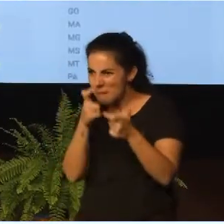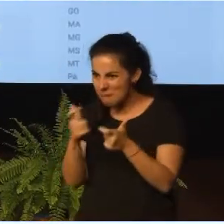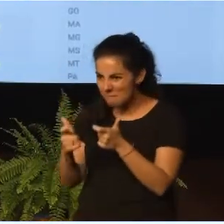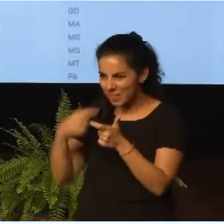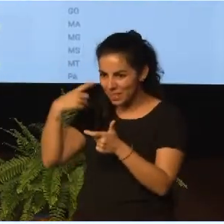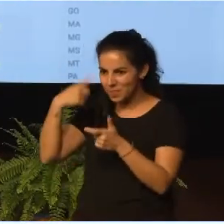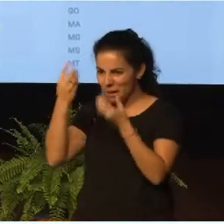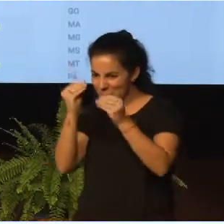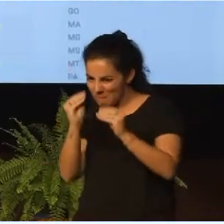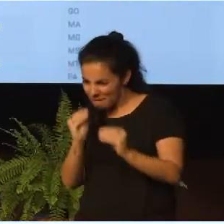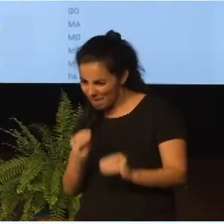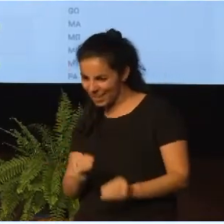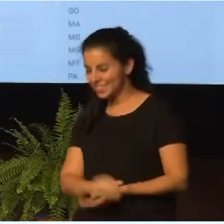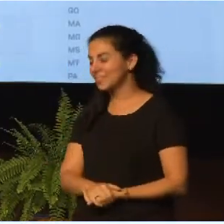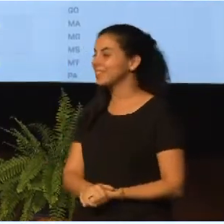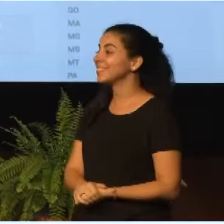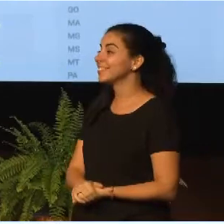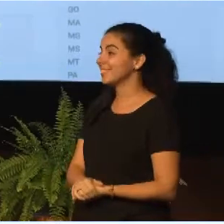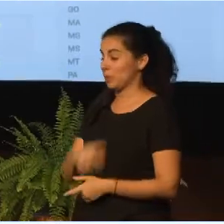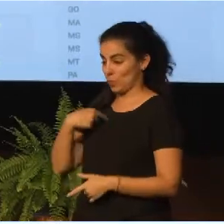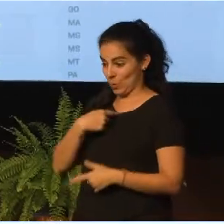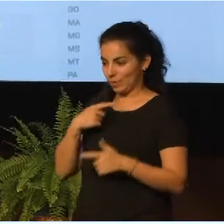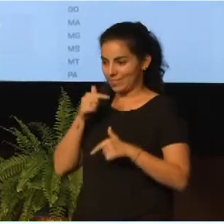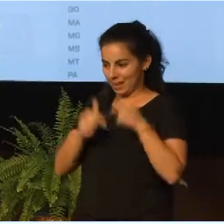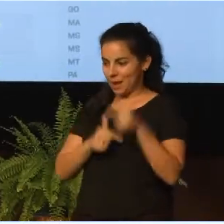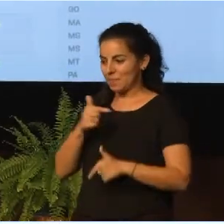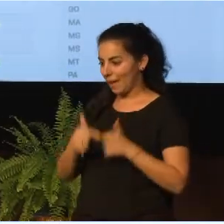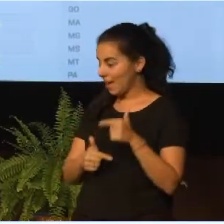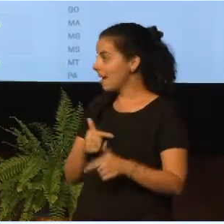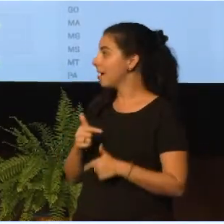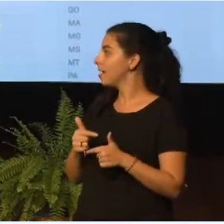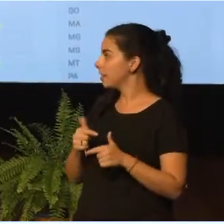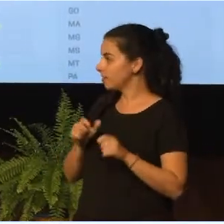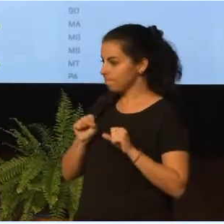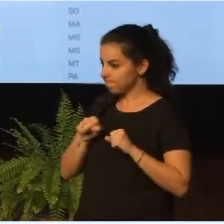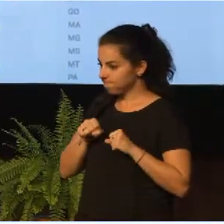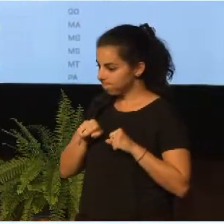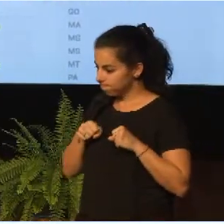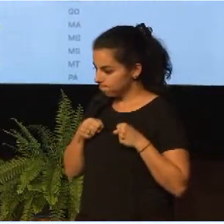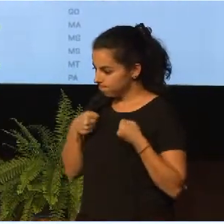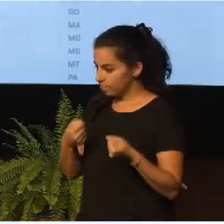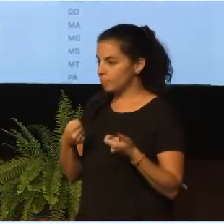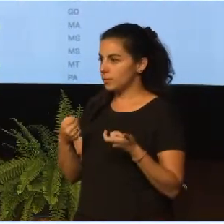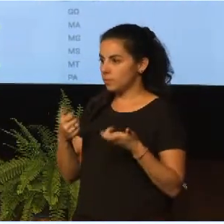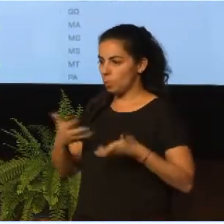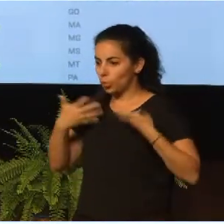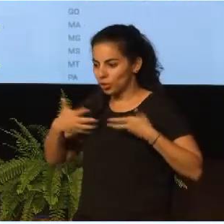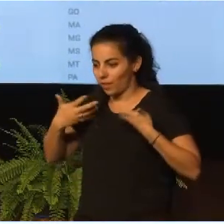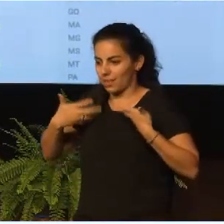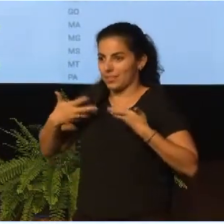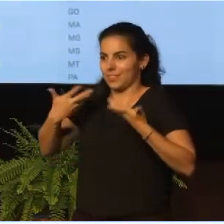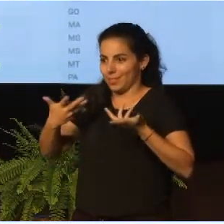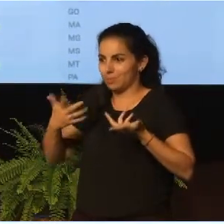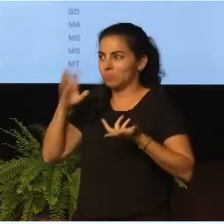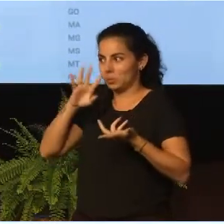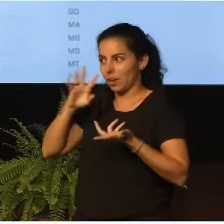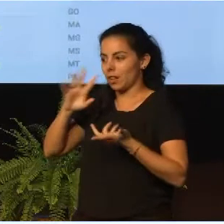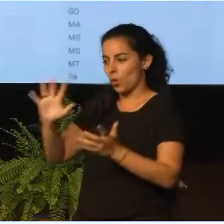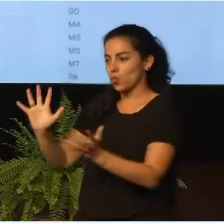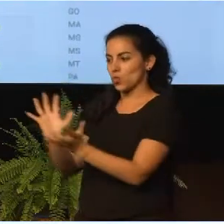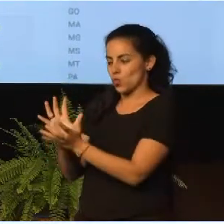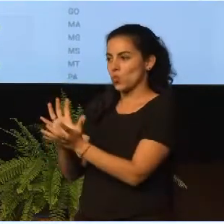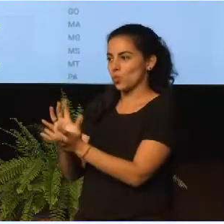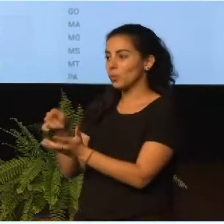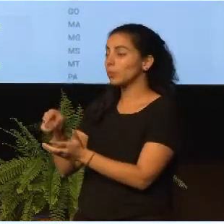E aí, essa nossa força, esse nosso empenho, essa motivação que tinha dessa galera de fora, que eu acho animal, assim, que faz muito sentido